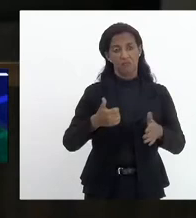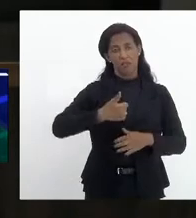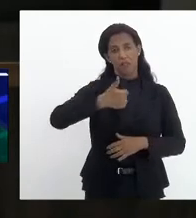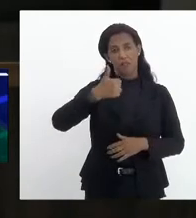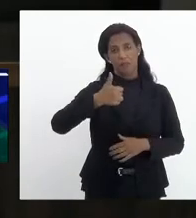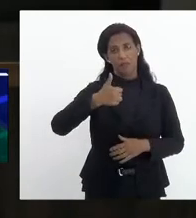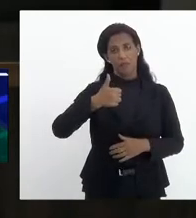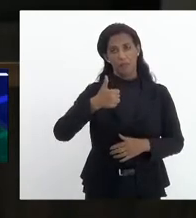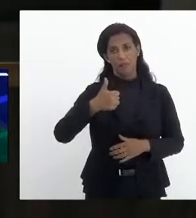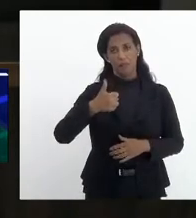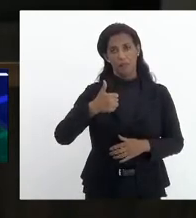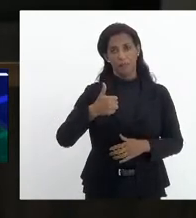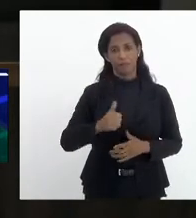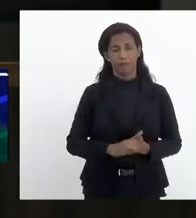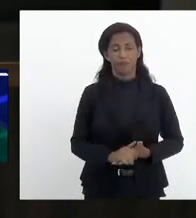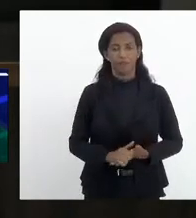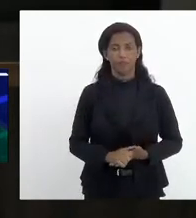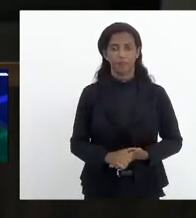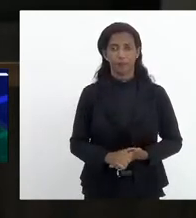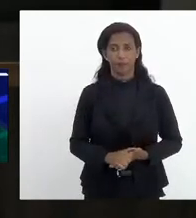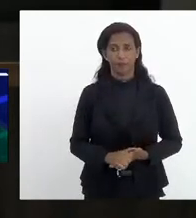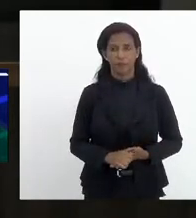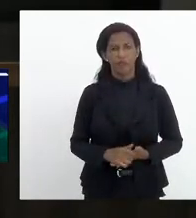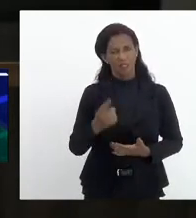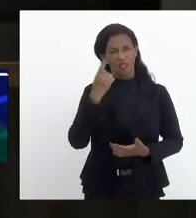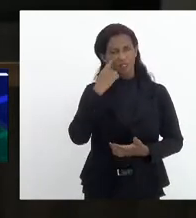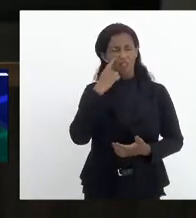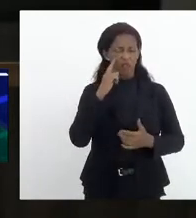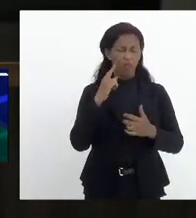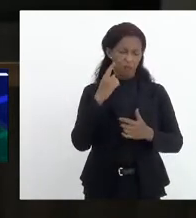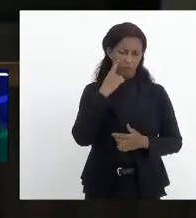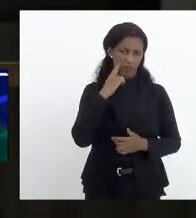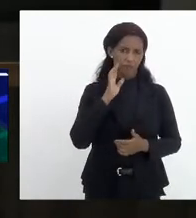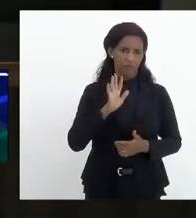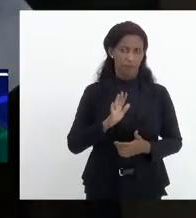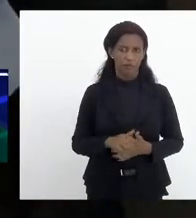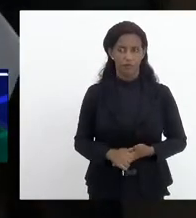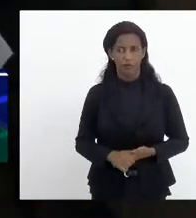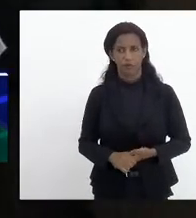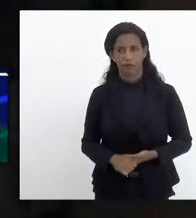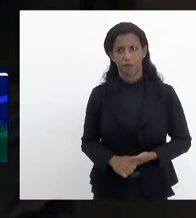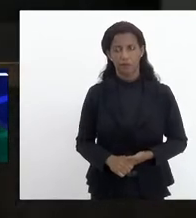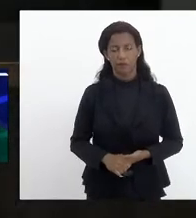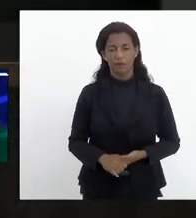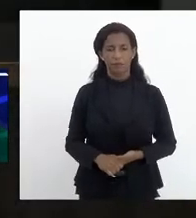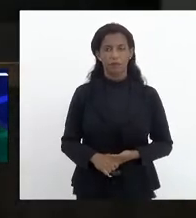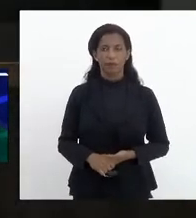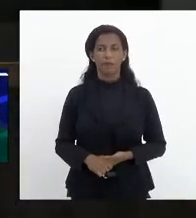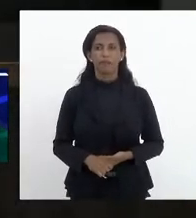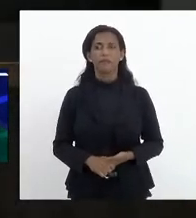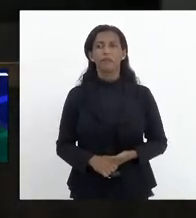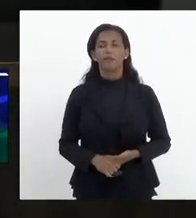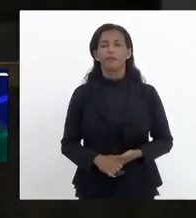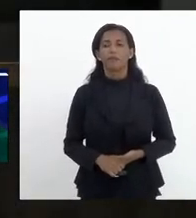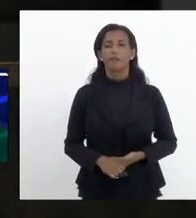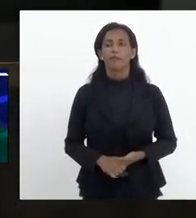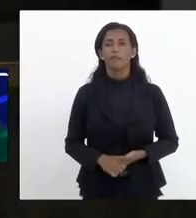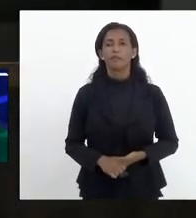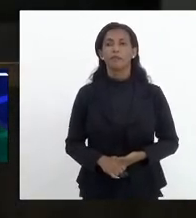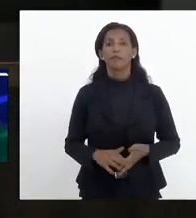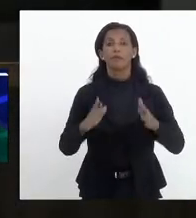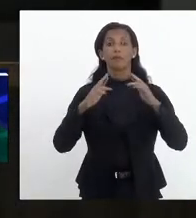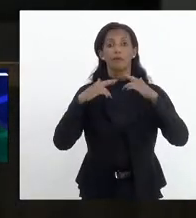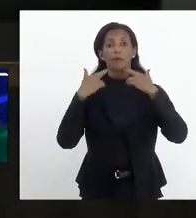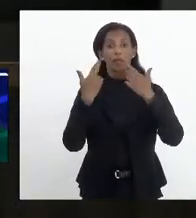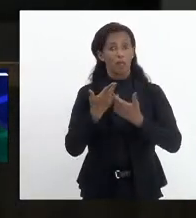audiência. Aí vamos ainda anunciar hoje, tá bom? Então é isso, mais uma vez. A reunião foi